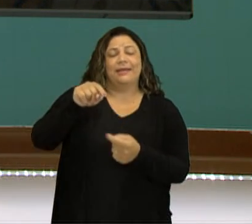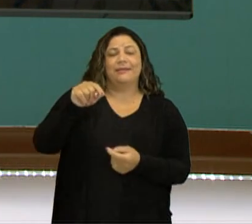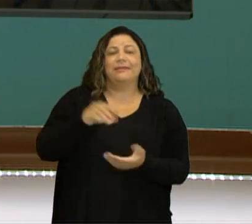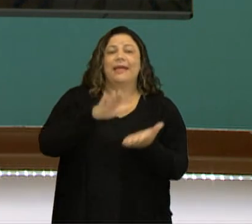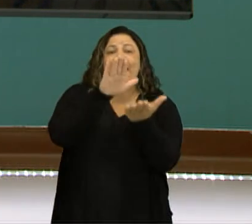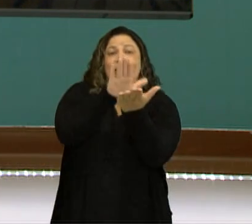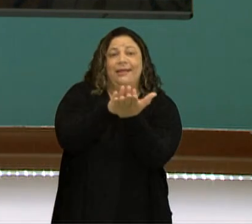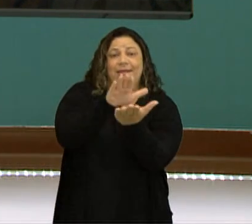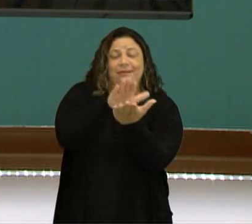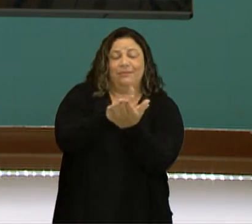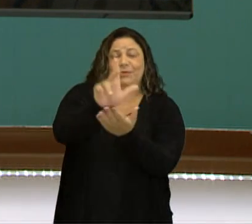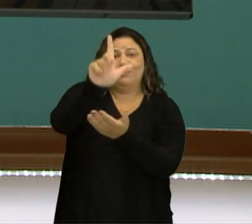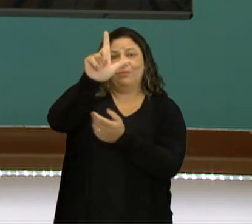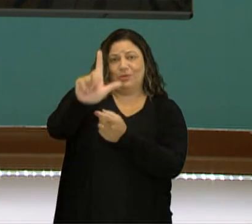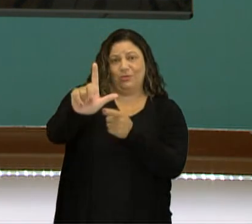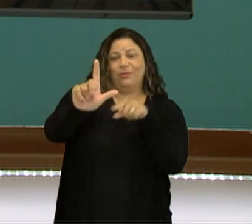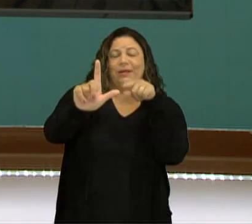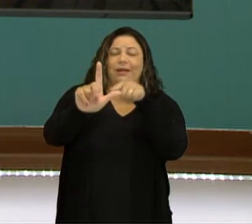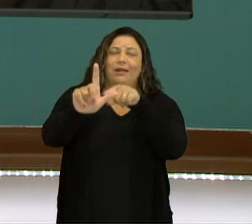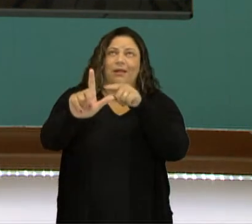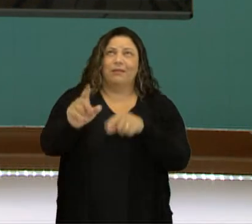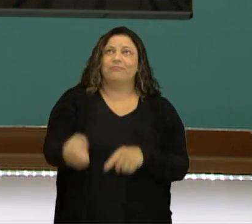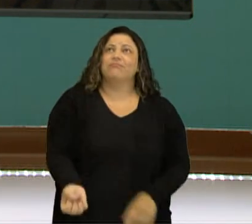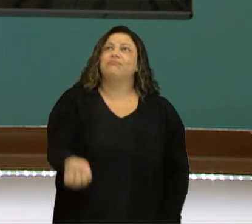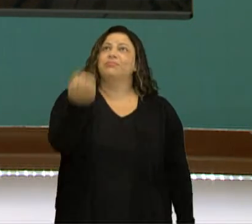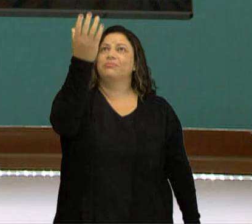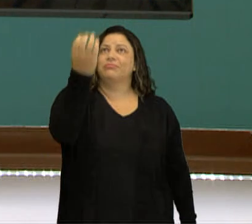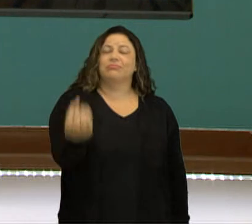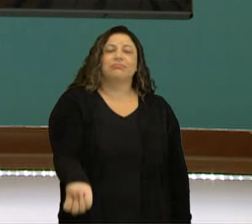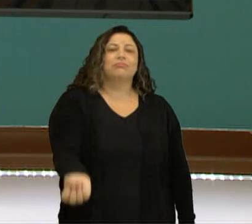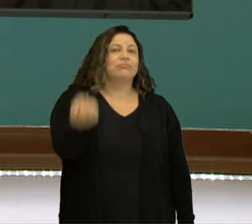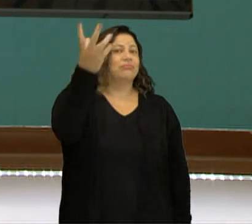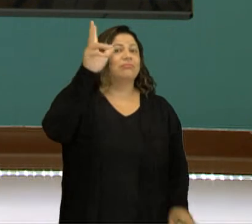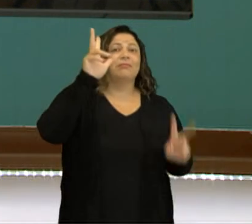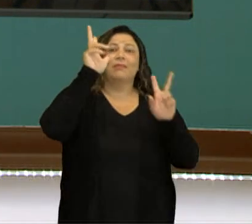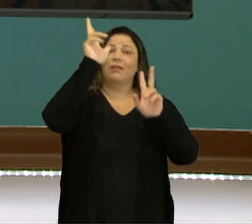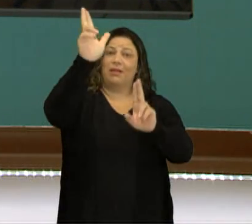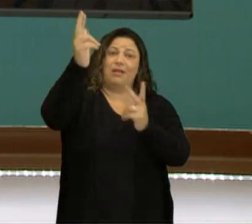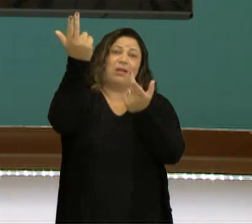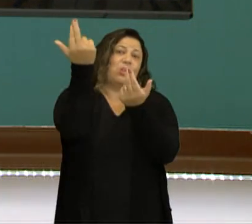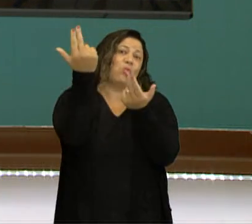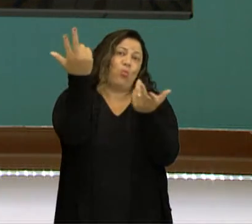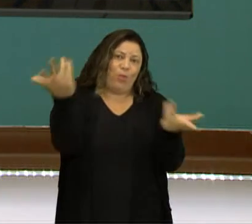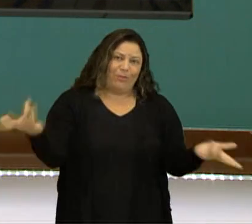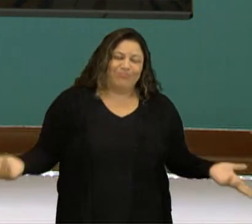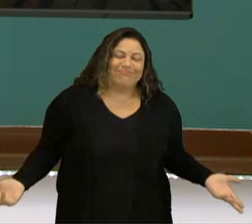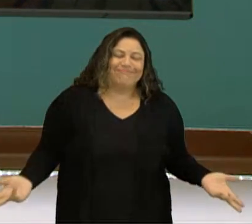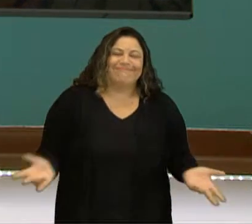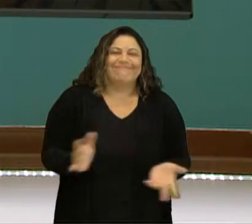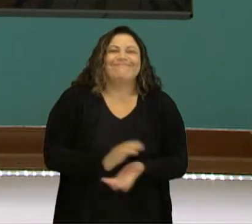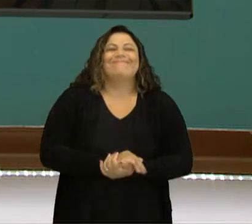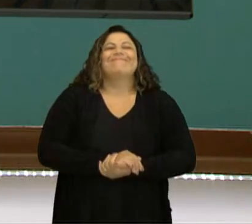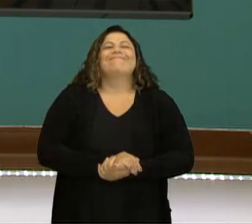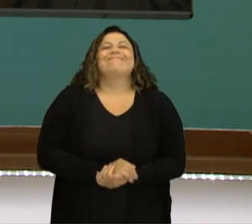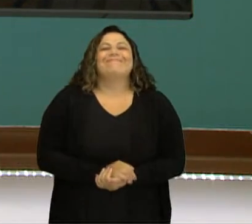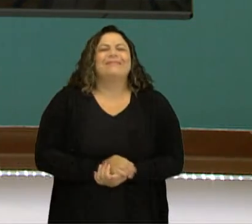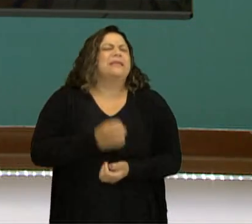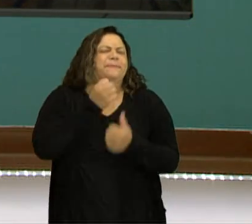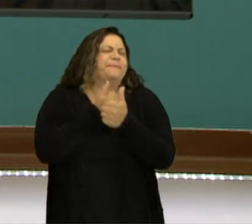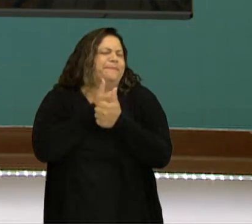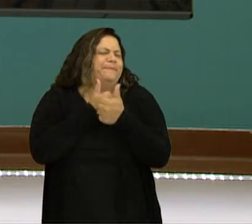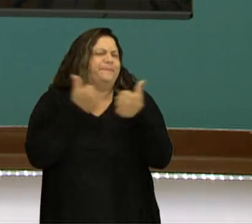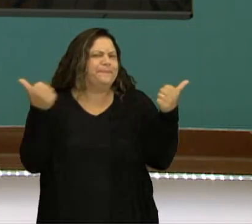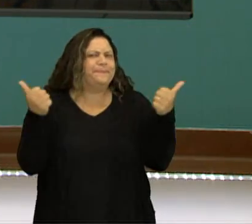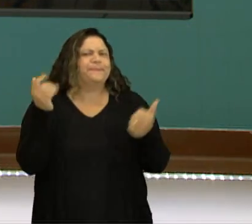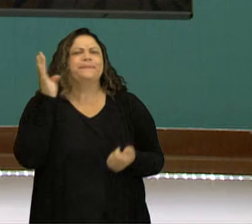pois a velocidade na vertical é a mesma para a bola e Daniel. Beleza, meus queridos? Boa, né? Essa aqui é